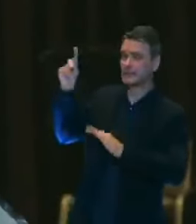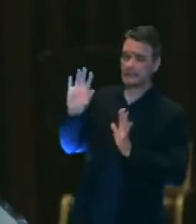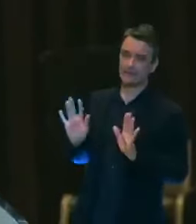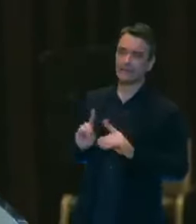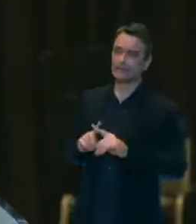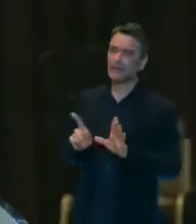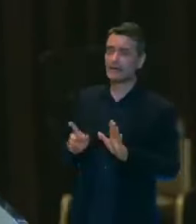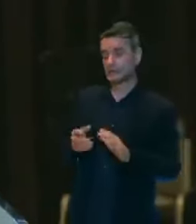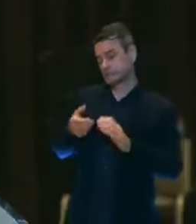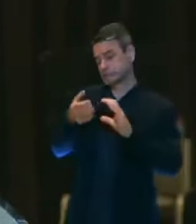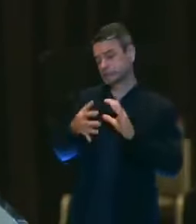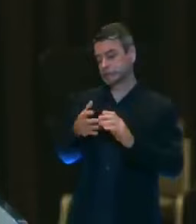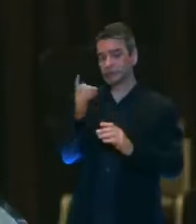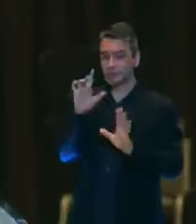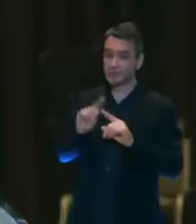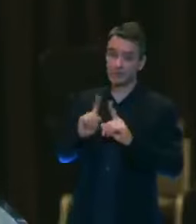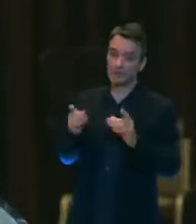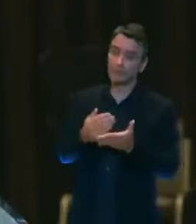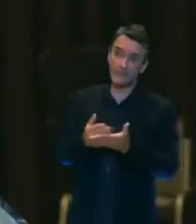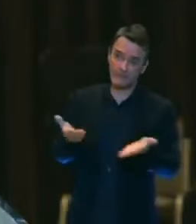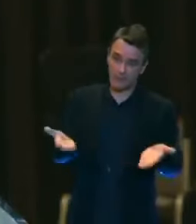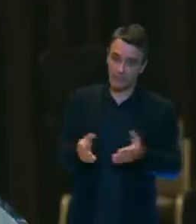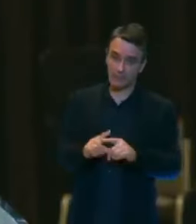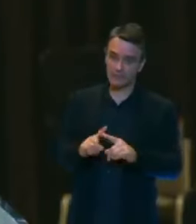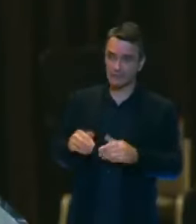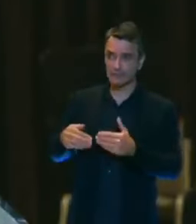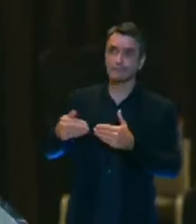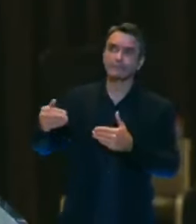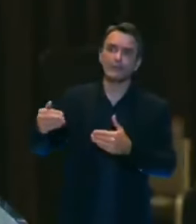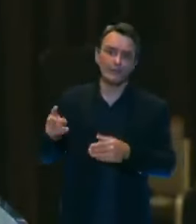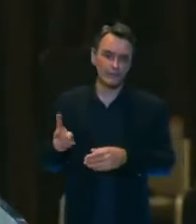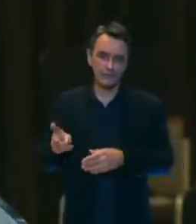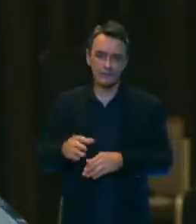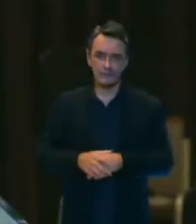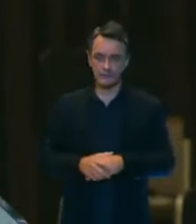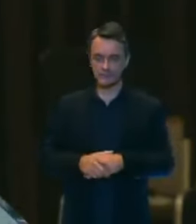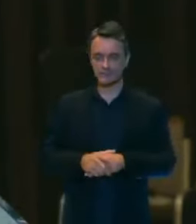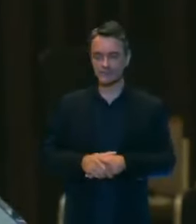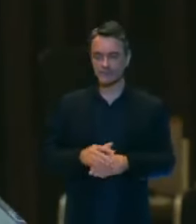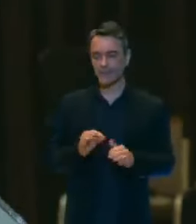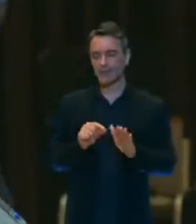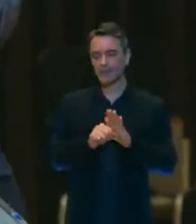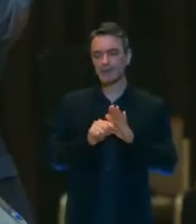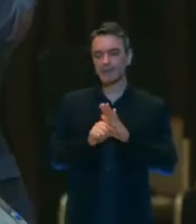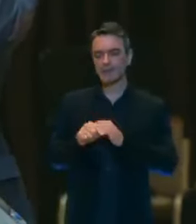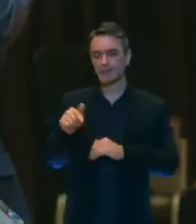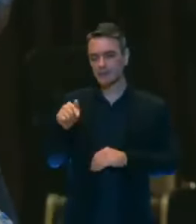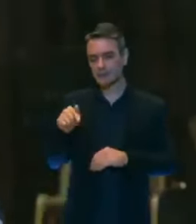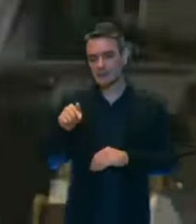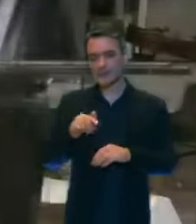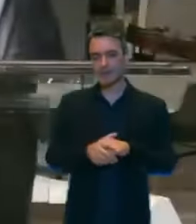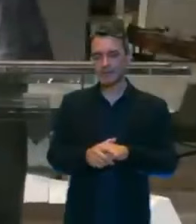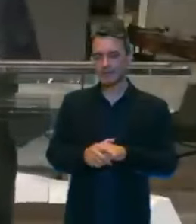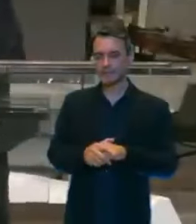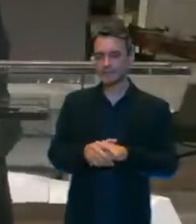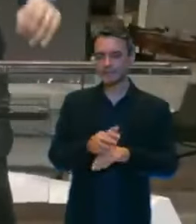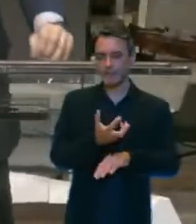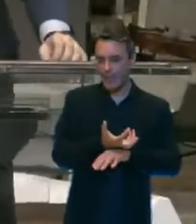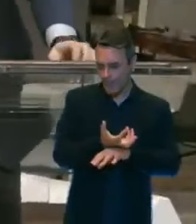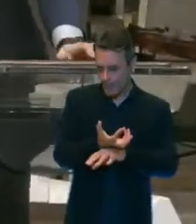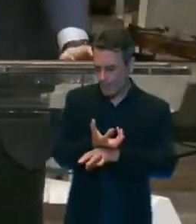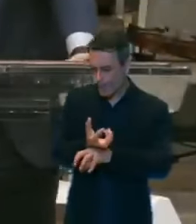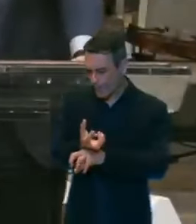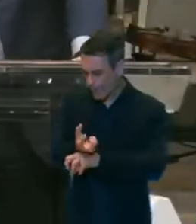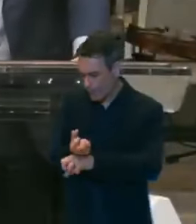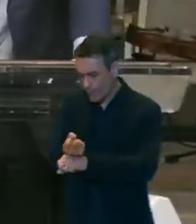elas. Vou começar hoje, depois a gente continua. Mas ele começa no versículo 7. A erva seca e